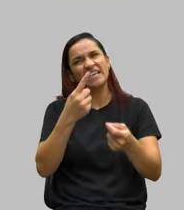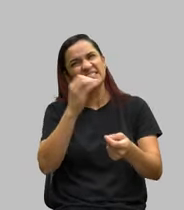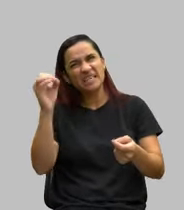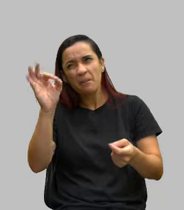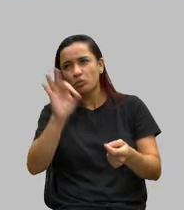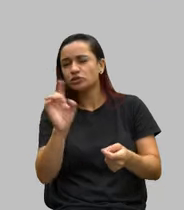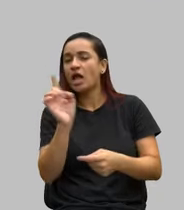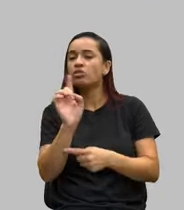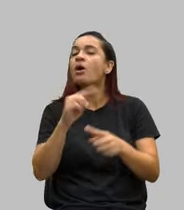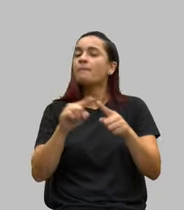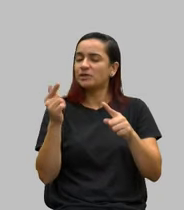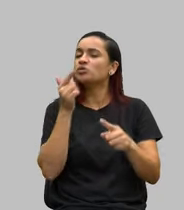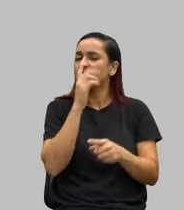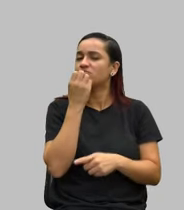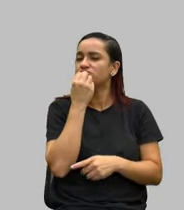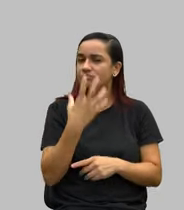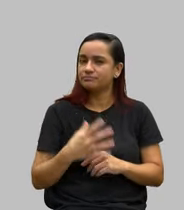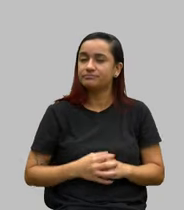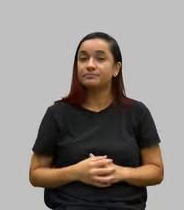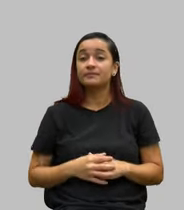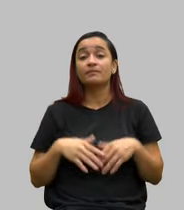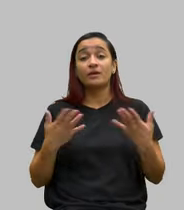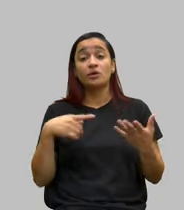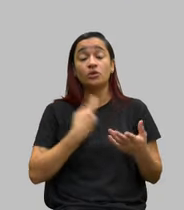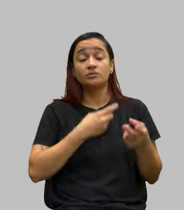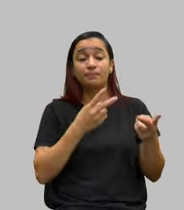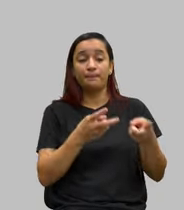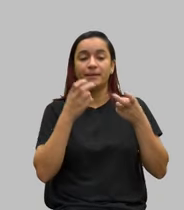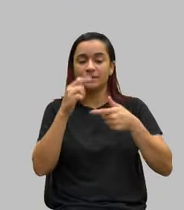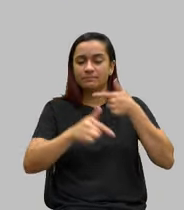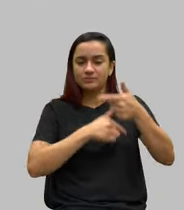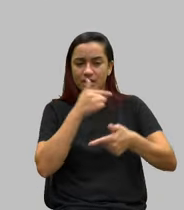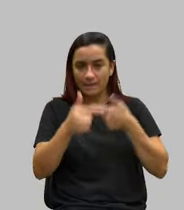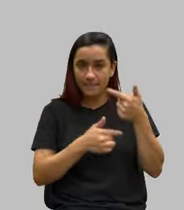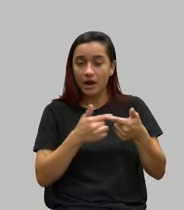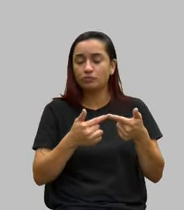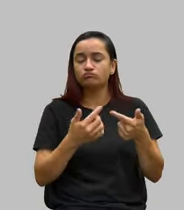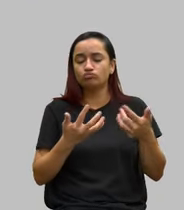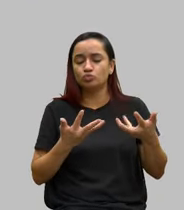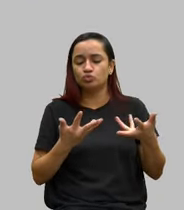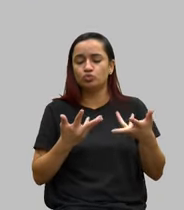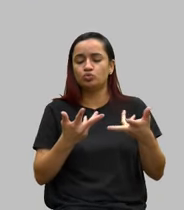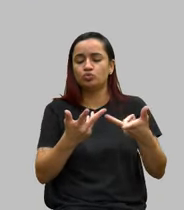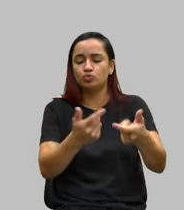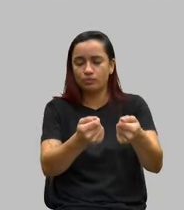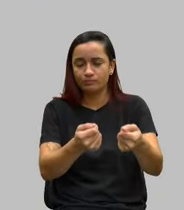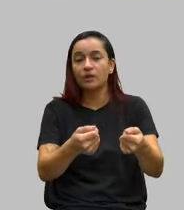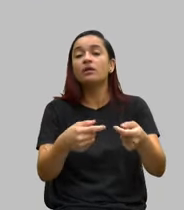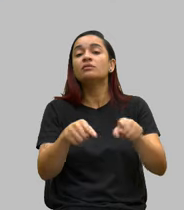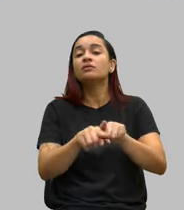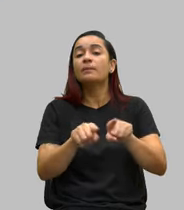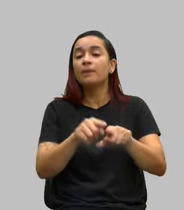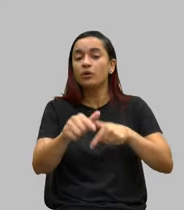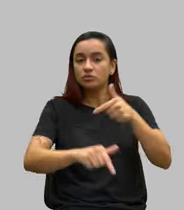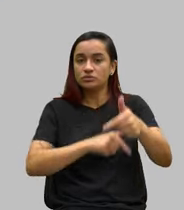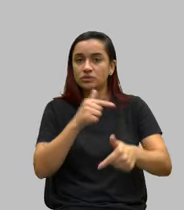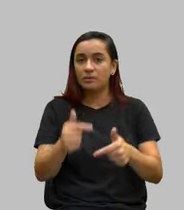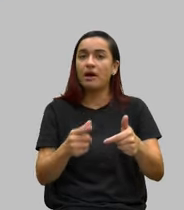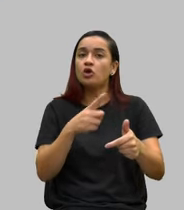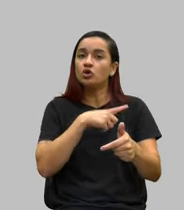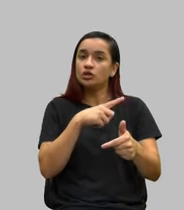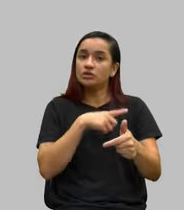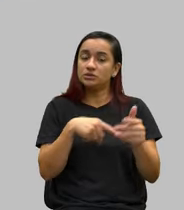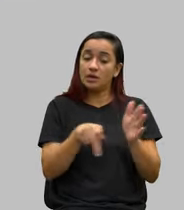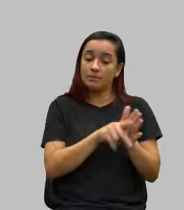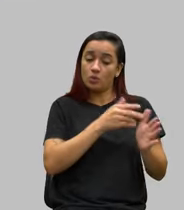gente percebe que realmente o trabalho da pac é um trabalho primoroso é um trabalho que deva ter por parte do governo por